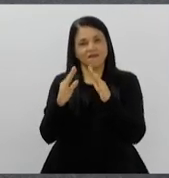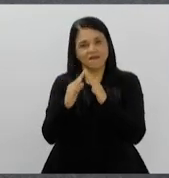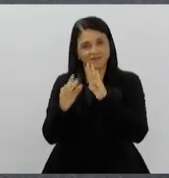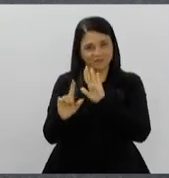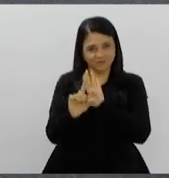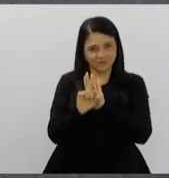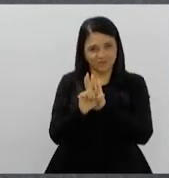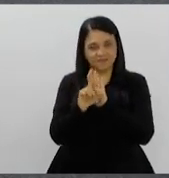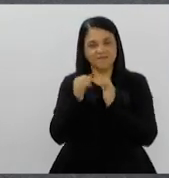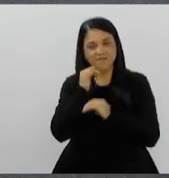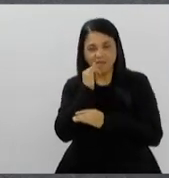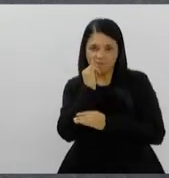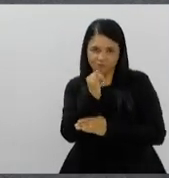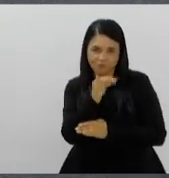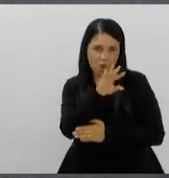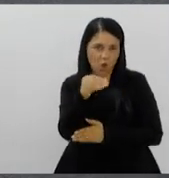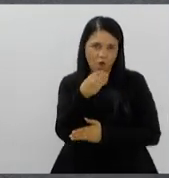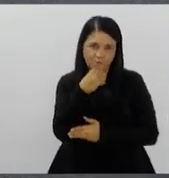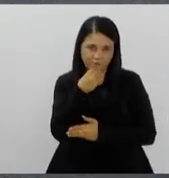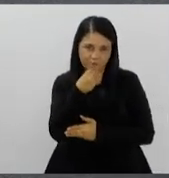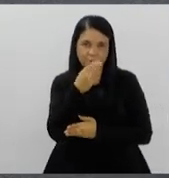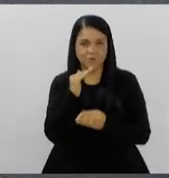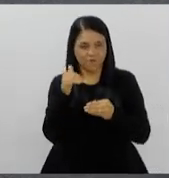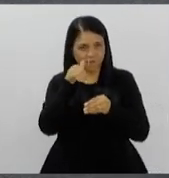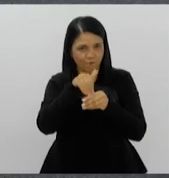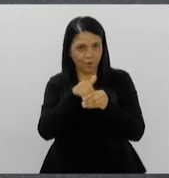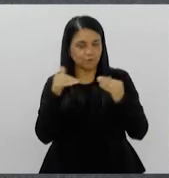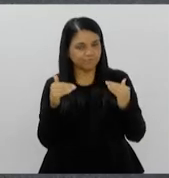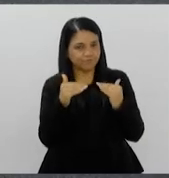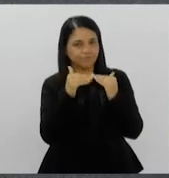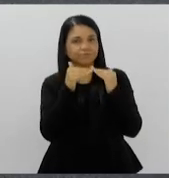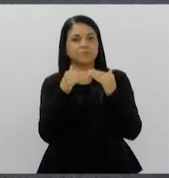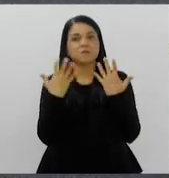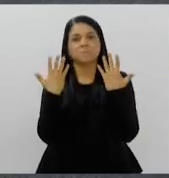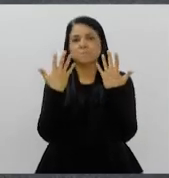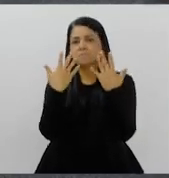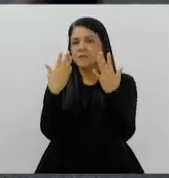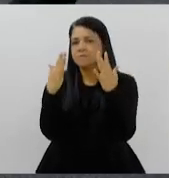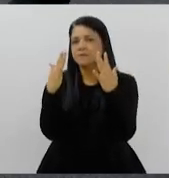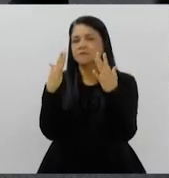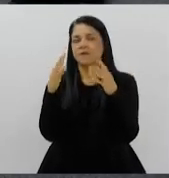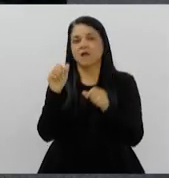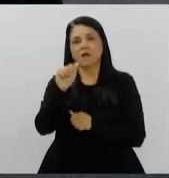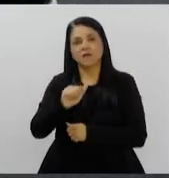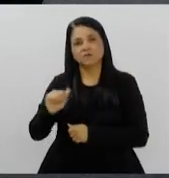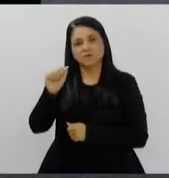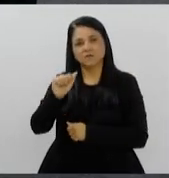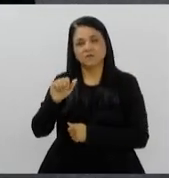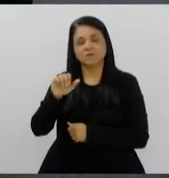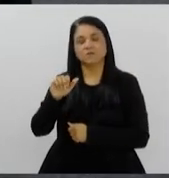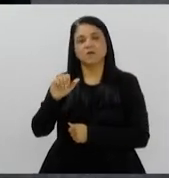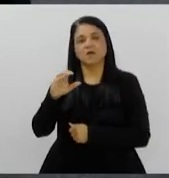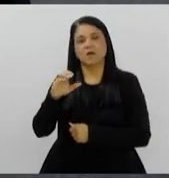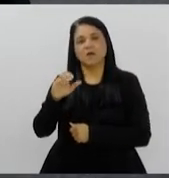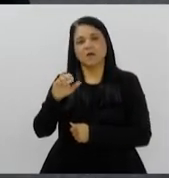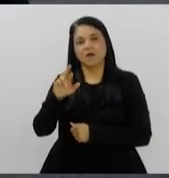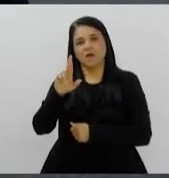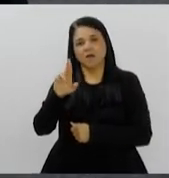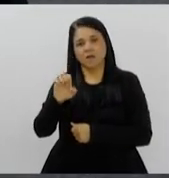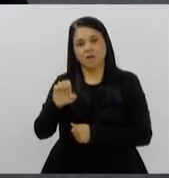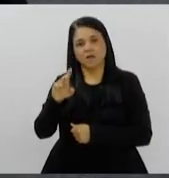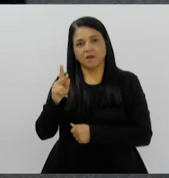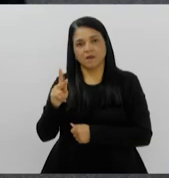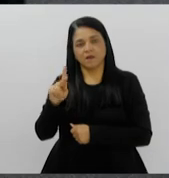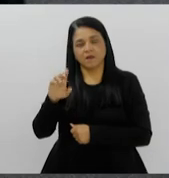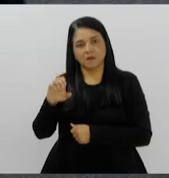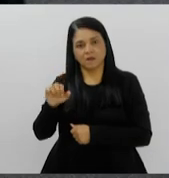declarar, obviamente, o meu voto favorável e parabenizar a Associação Recreativa das Diretoras e dos